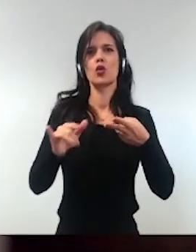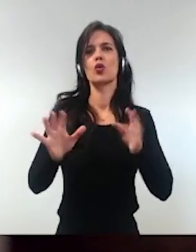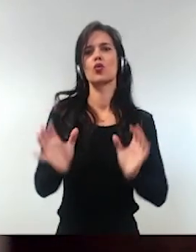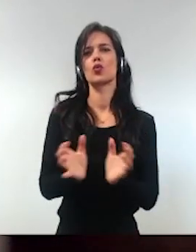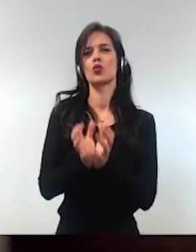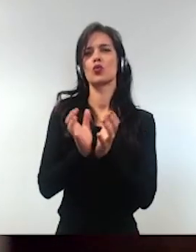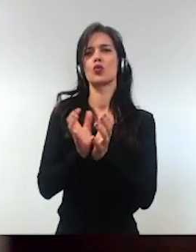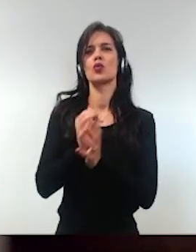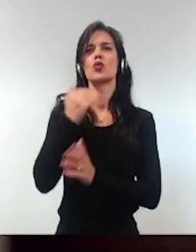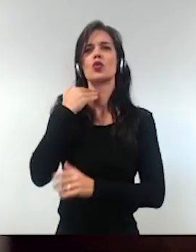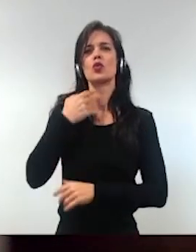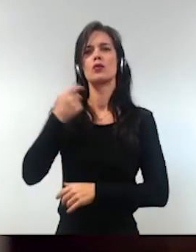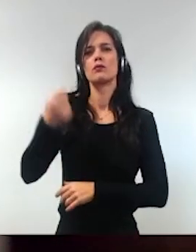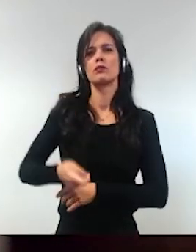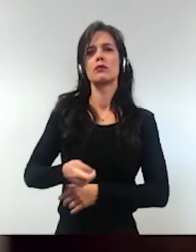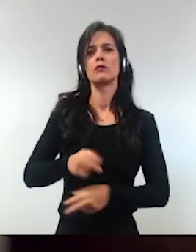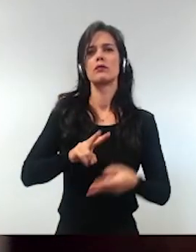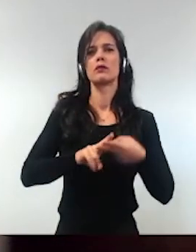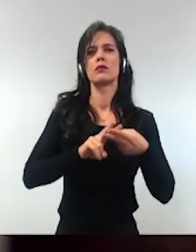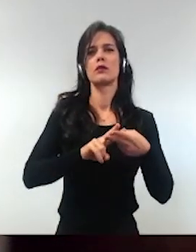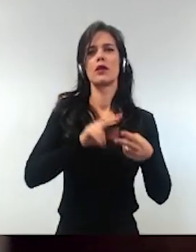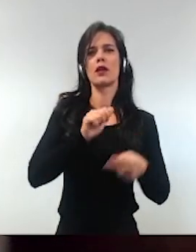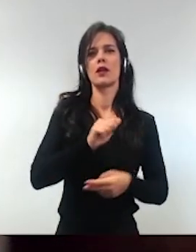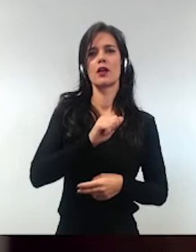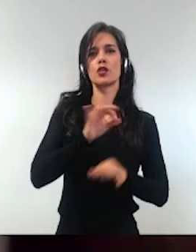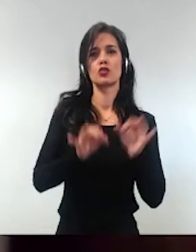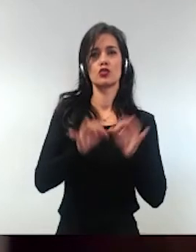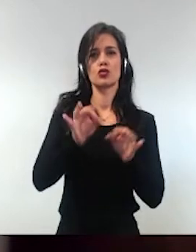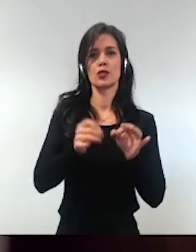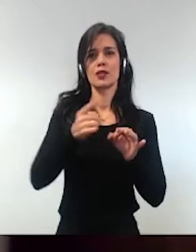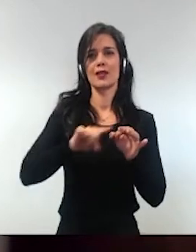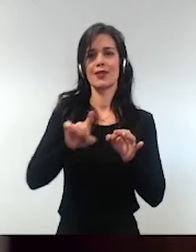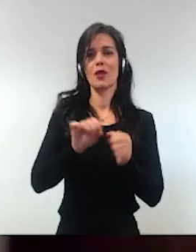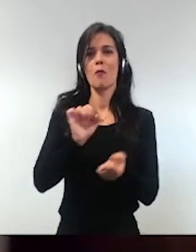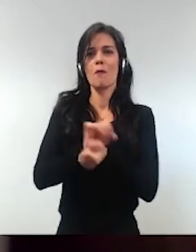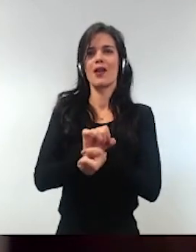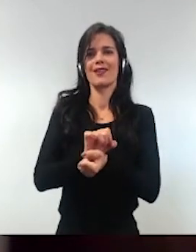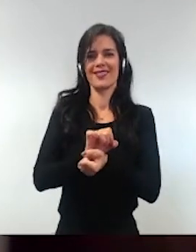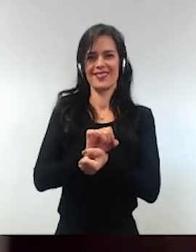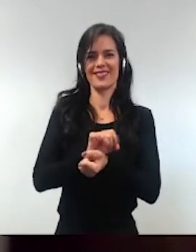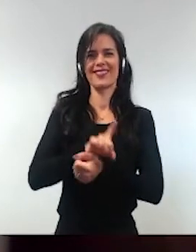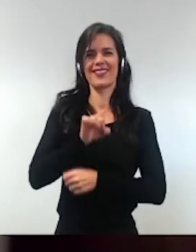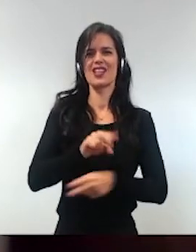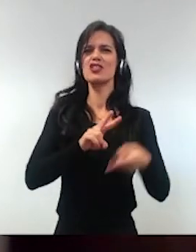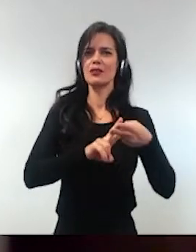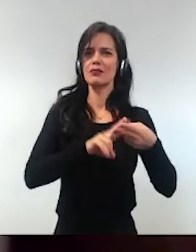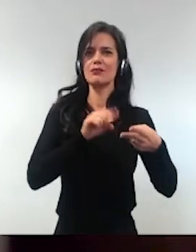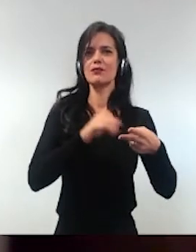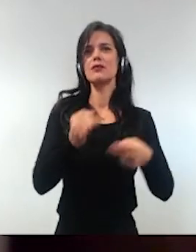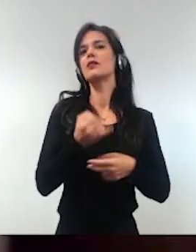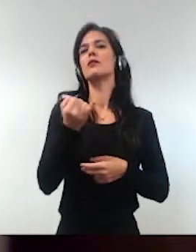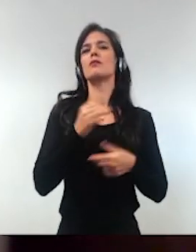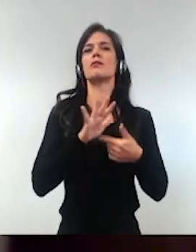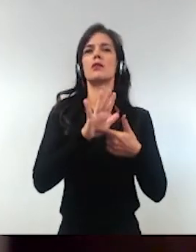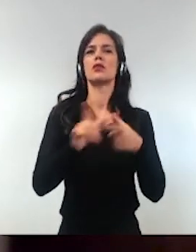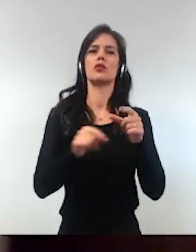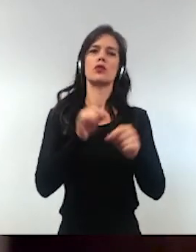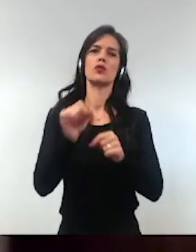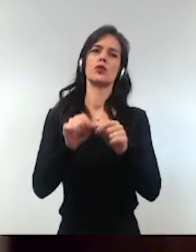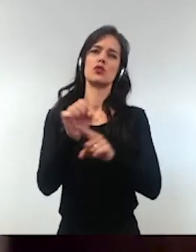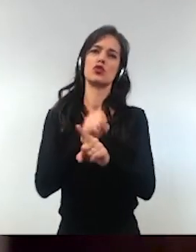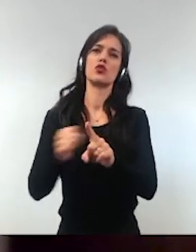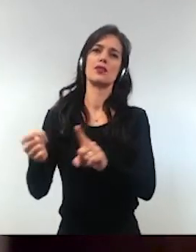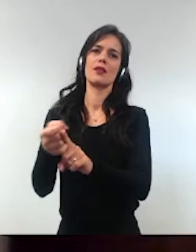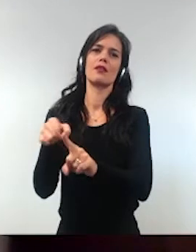comunidade jurídica, que é a hashtag A Justiça Não Para. Essa hashtag foi importante para mostrar para a